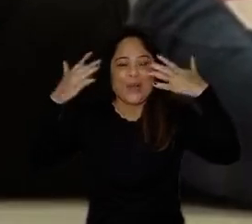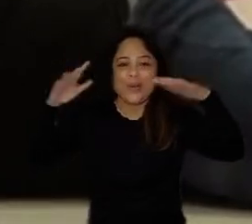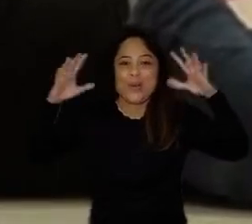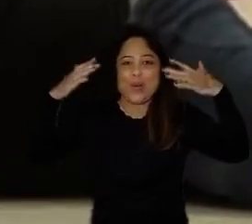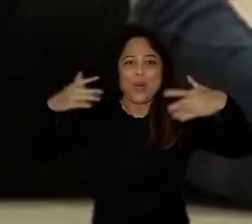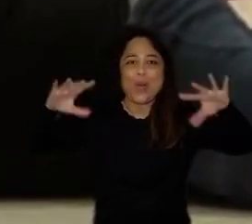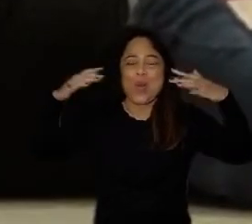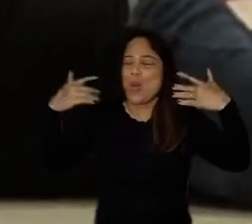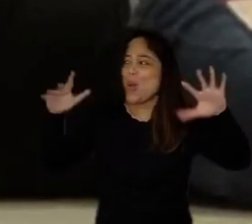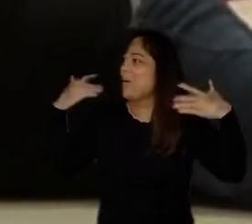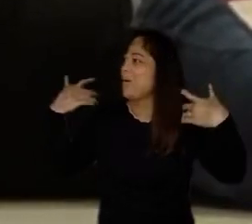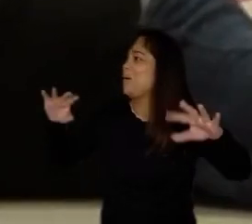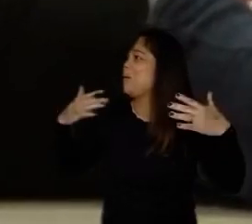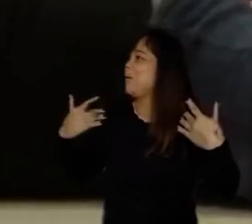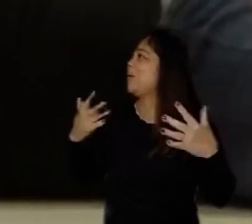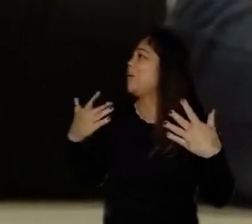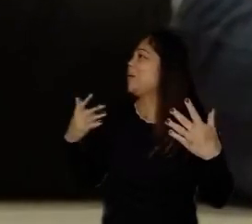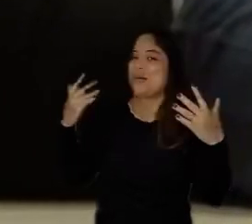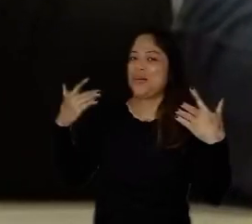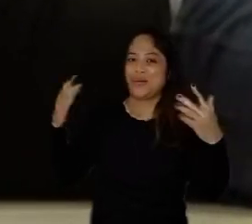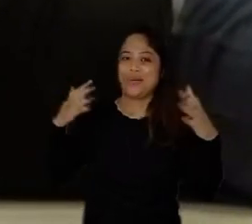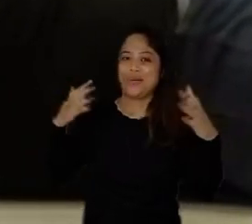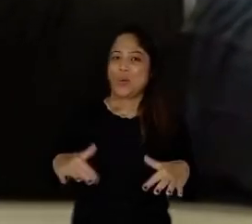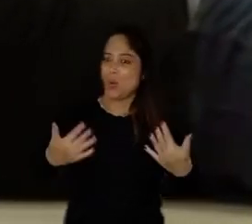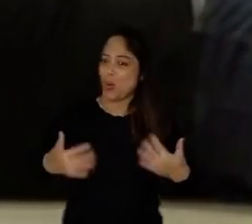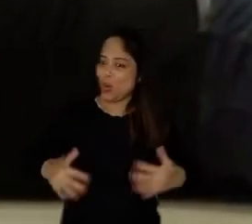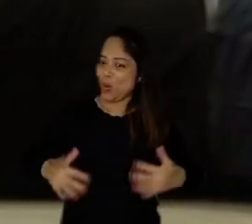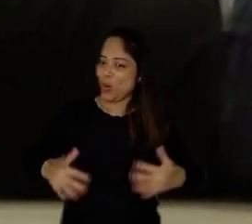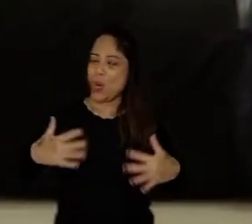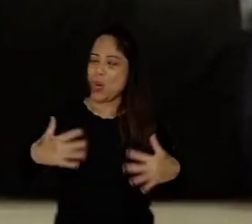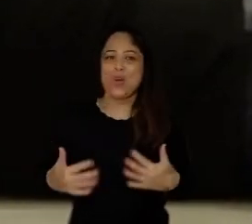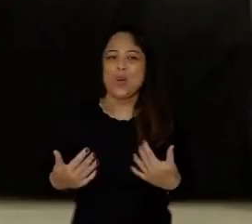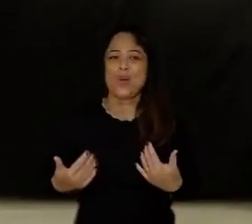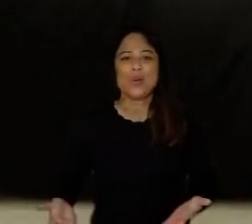manto. Do manto.